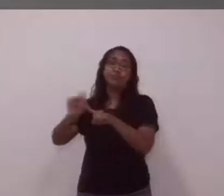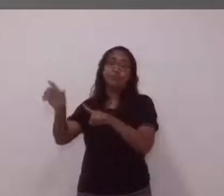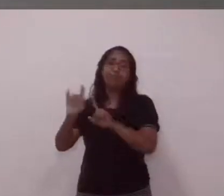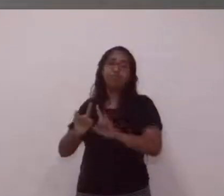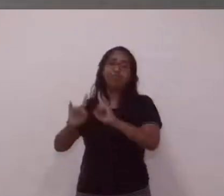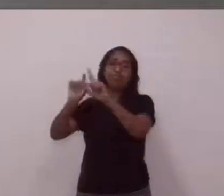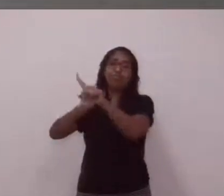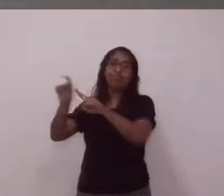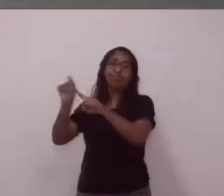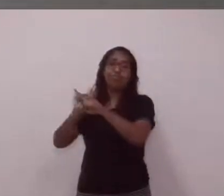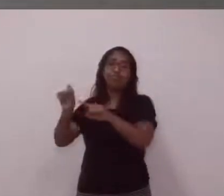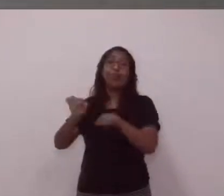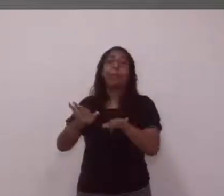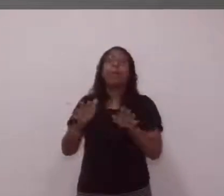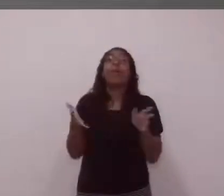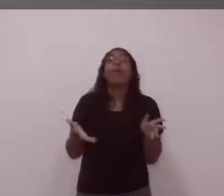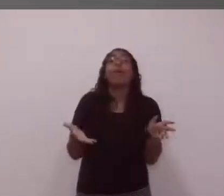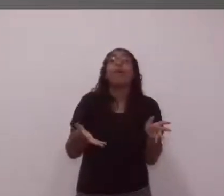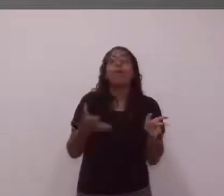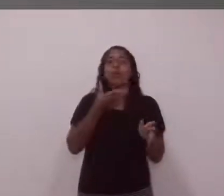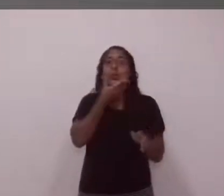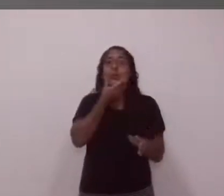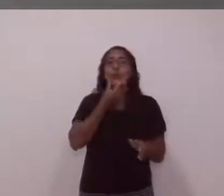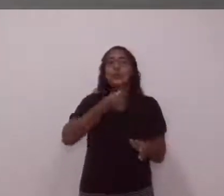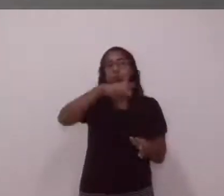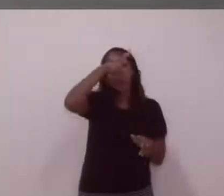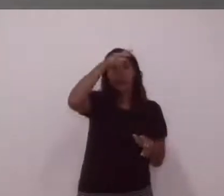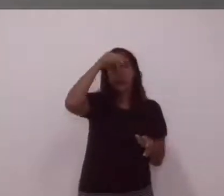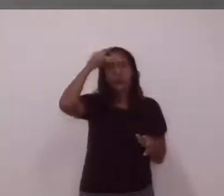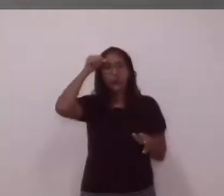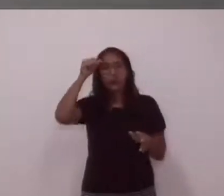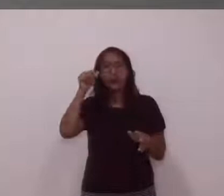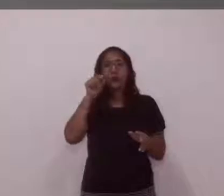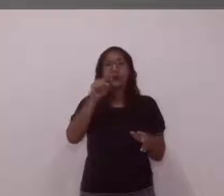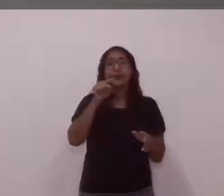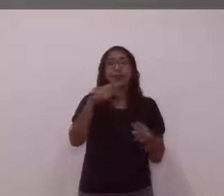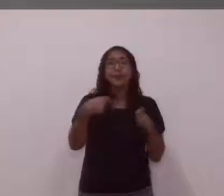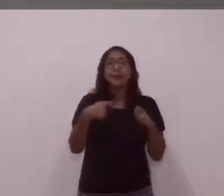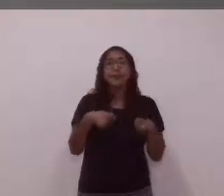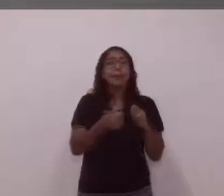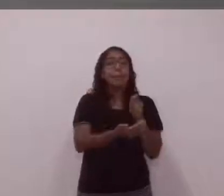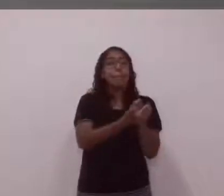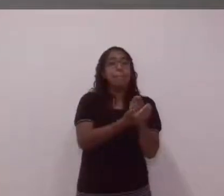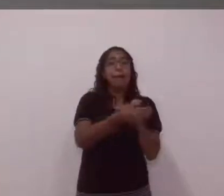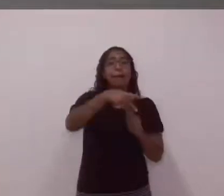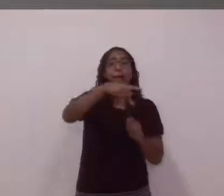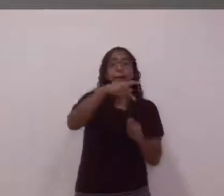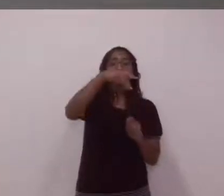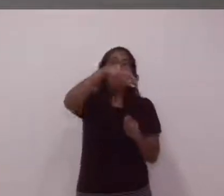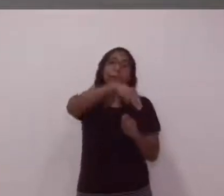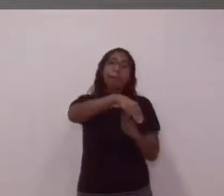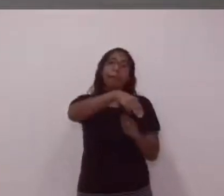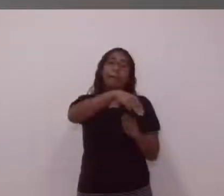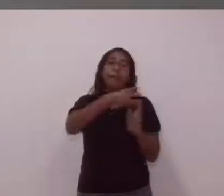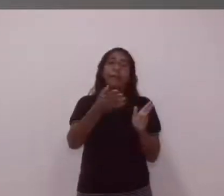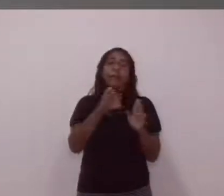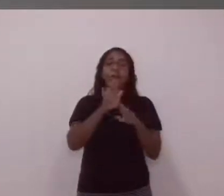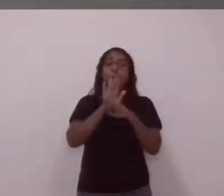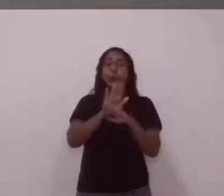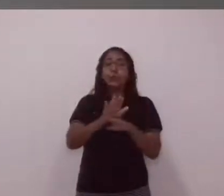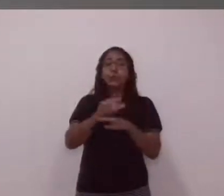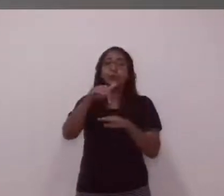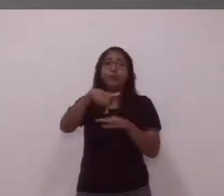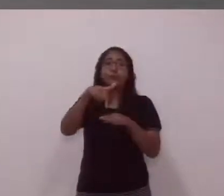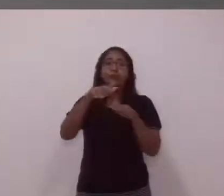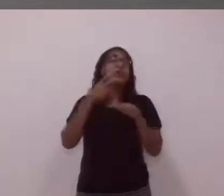prefeito uma polícia militar que era dever do Estado pagar para o seu policial o prédio para ficar na cidade para não perder para dar um conforto para a polícia